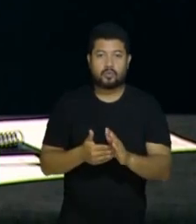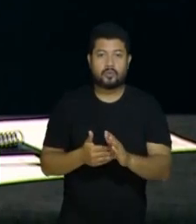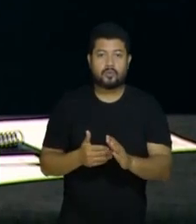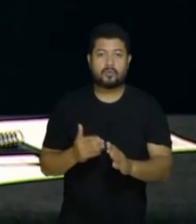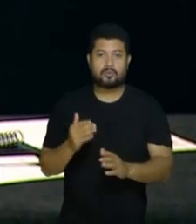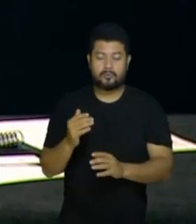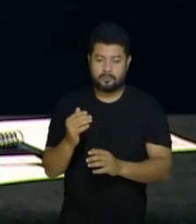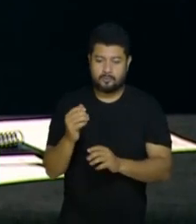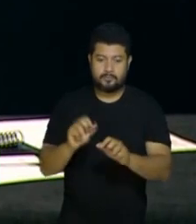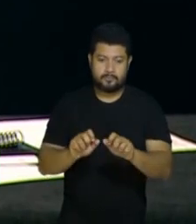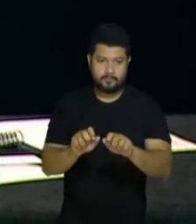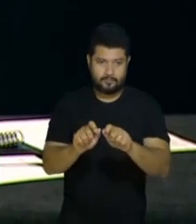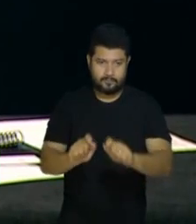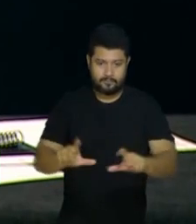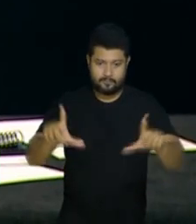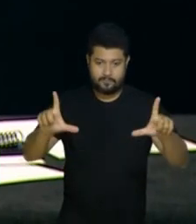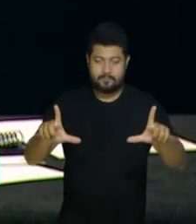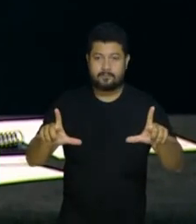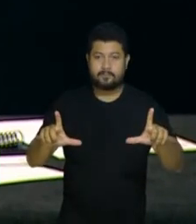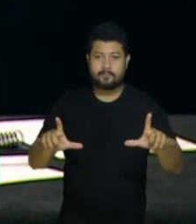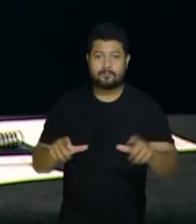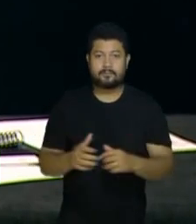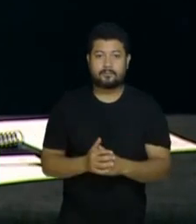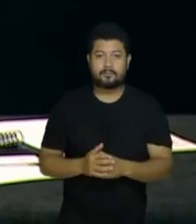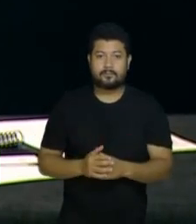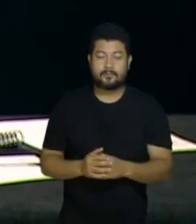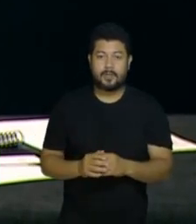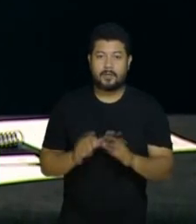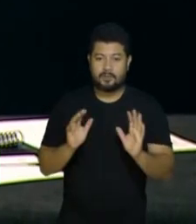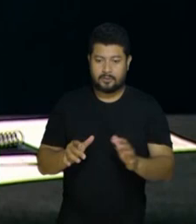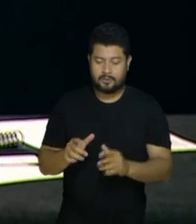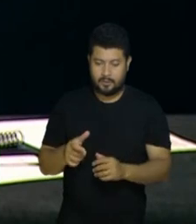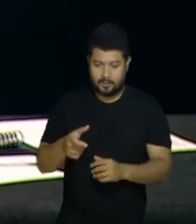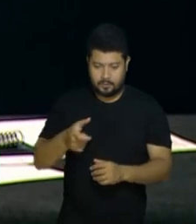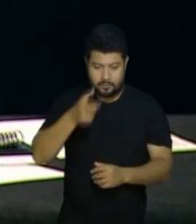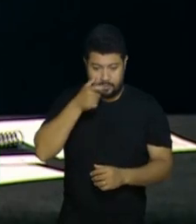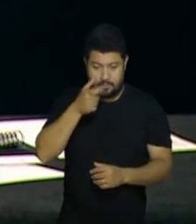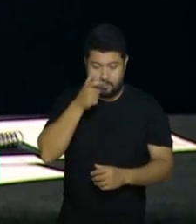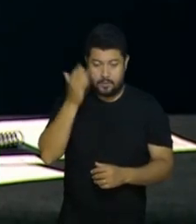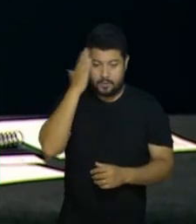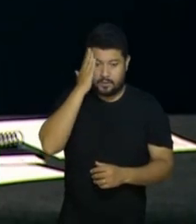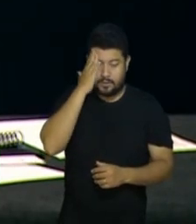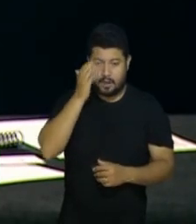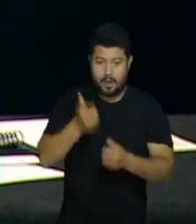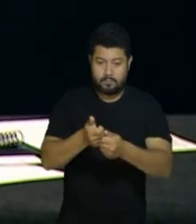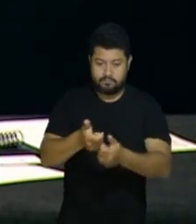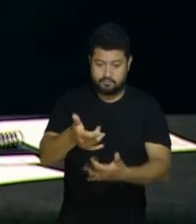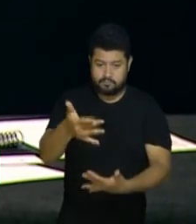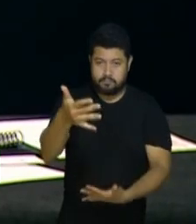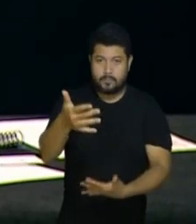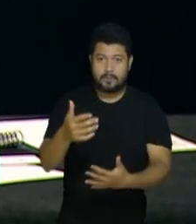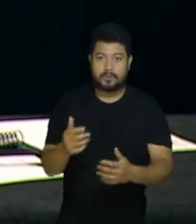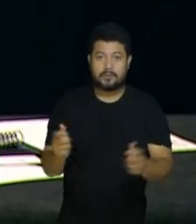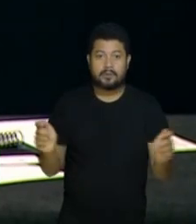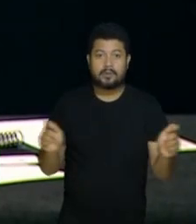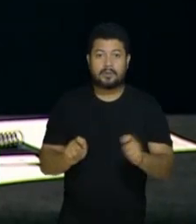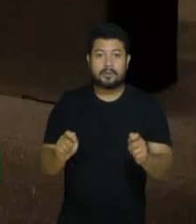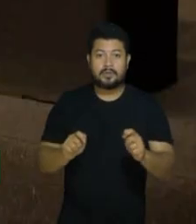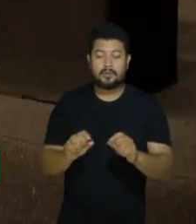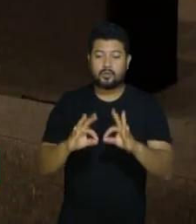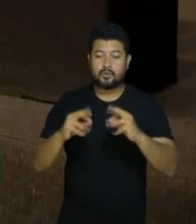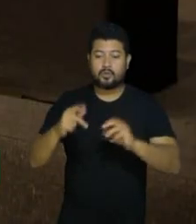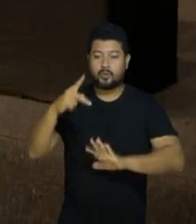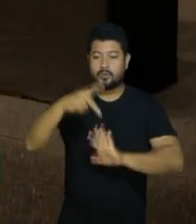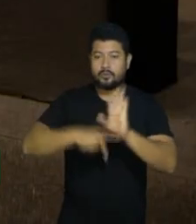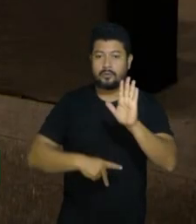do computador. Então, o deputado faz os cliques, ele já acompanha, já sabe as matérias que vão ser pautadas e ele também pode acessar o conteúdo de todo o projeto que ele vai